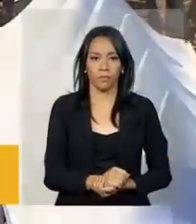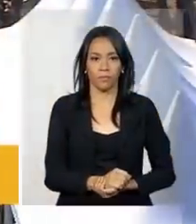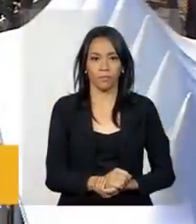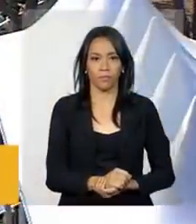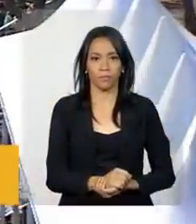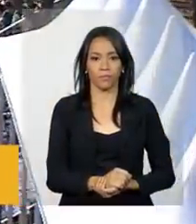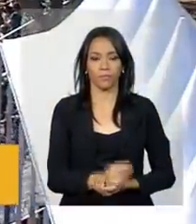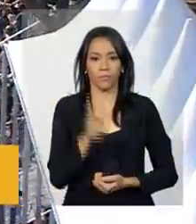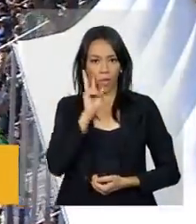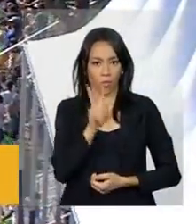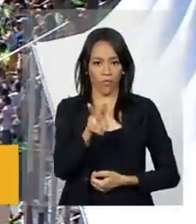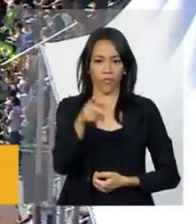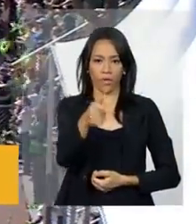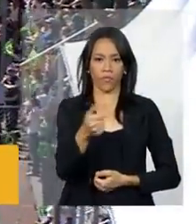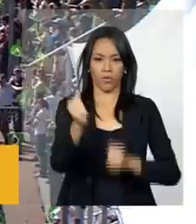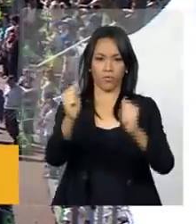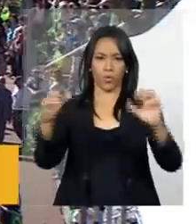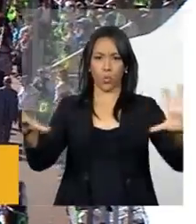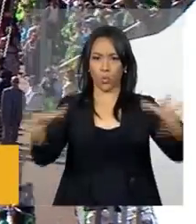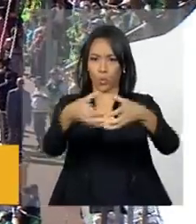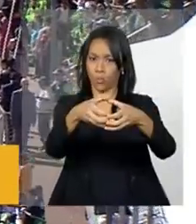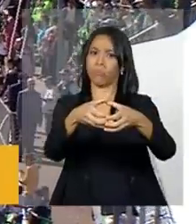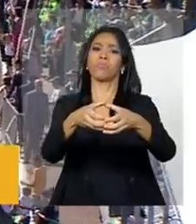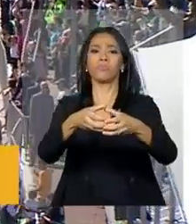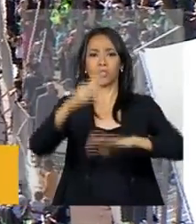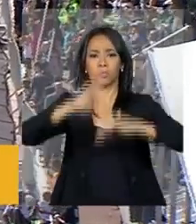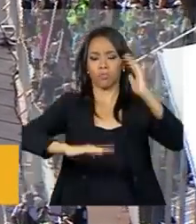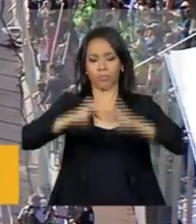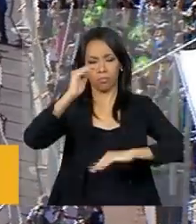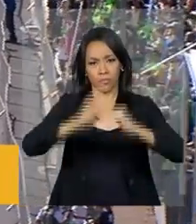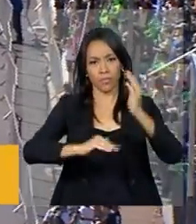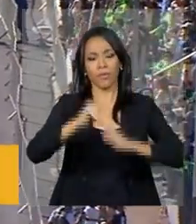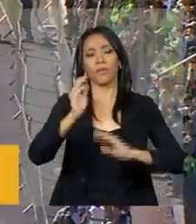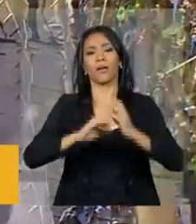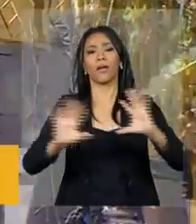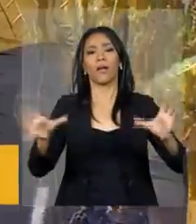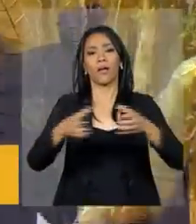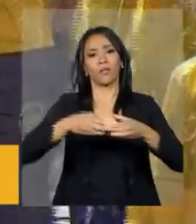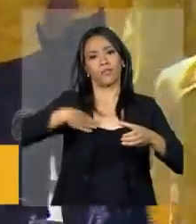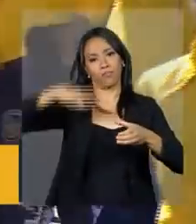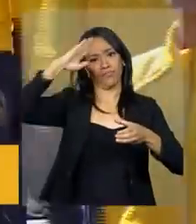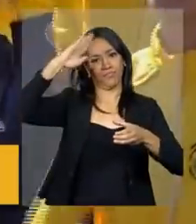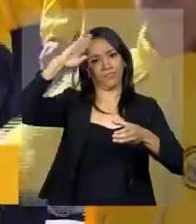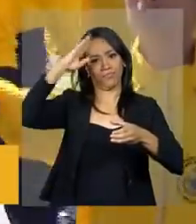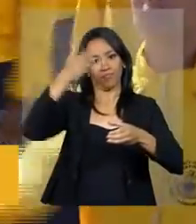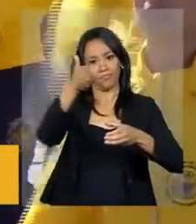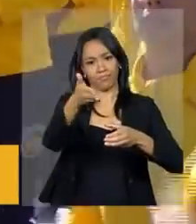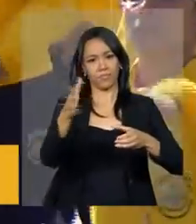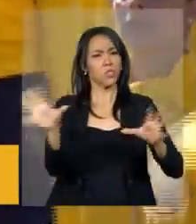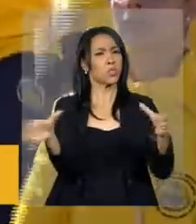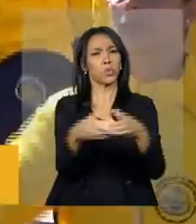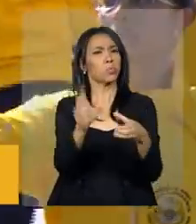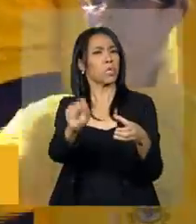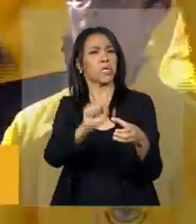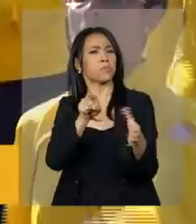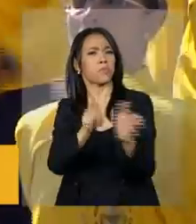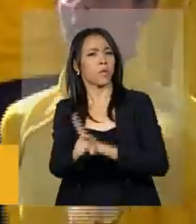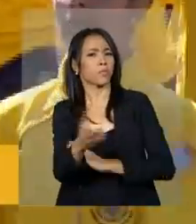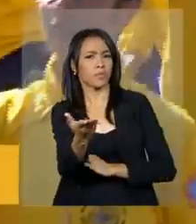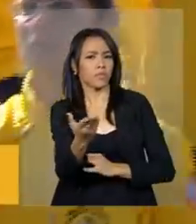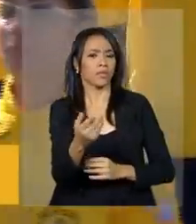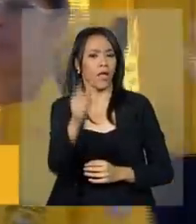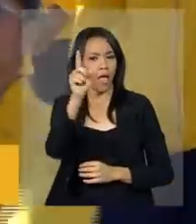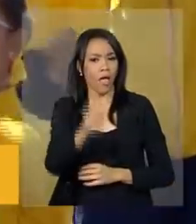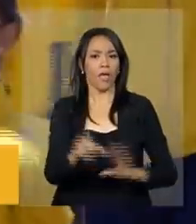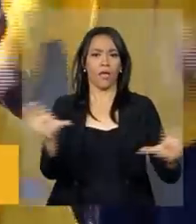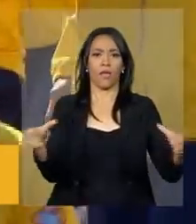Estamos vendo aí então o desfile do grupamento de atletas de alto rendimento das Forças Armadas. Que grupamento é esse, Major? Atletas